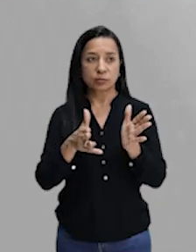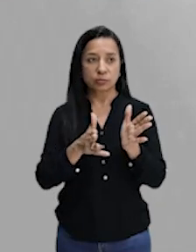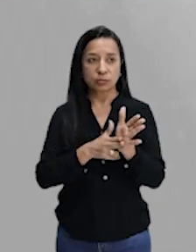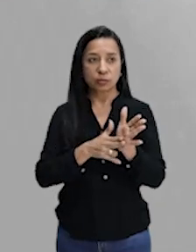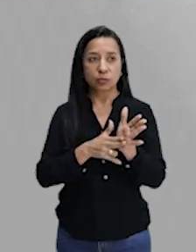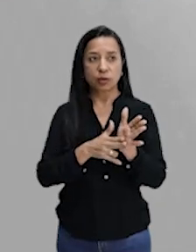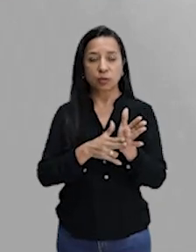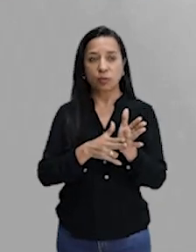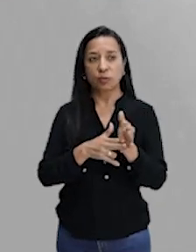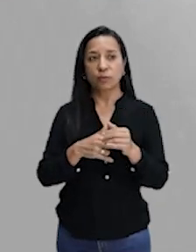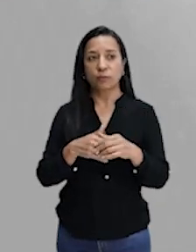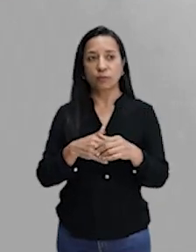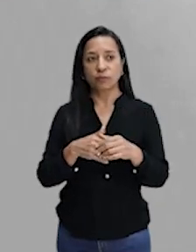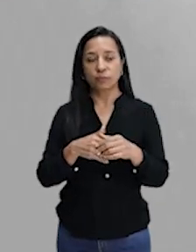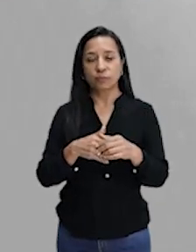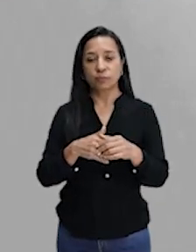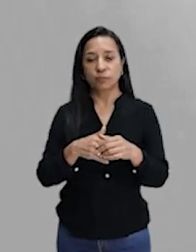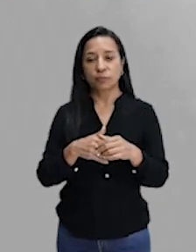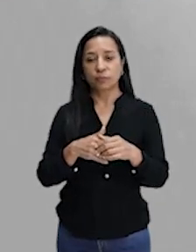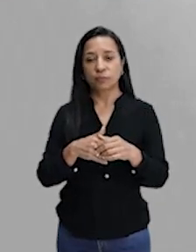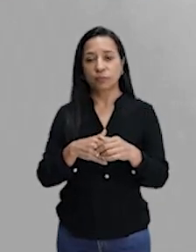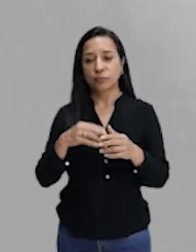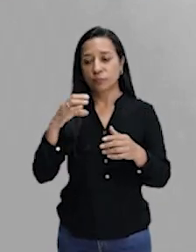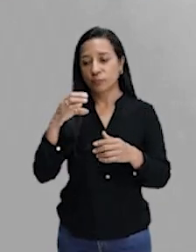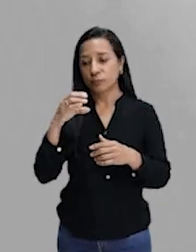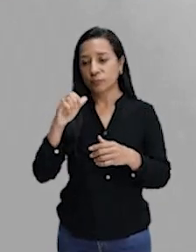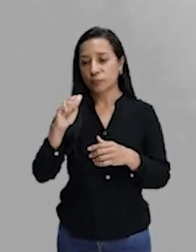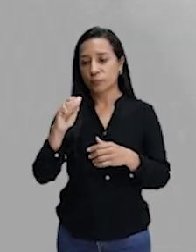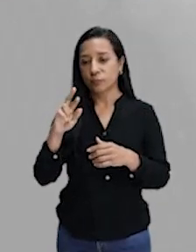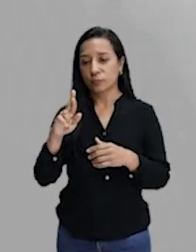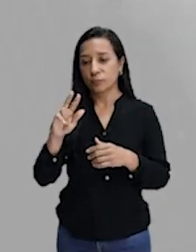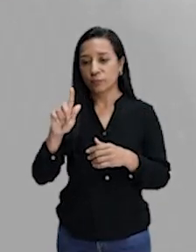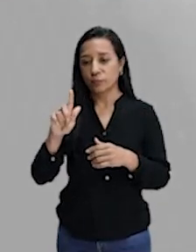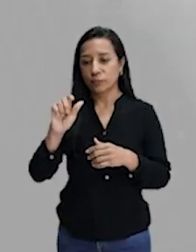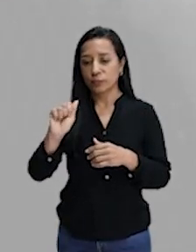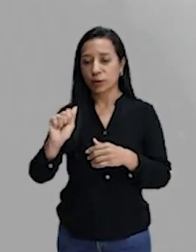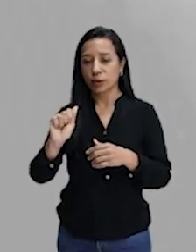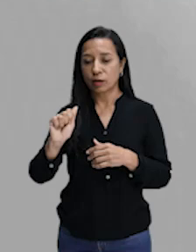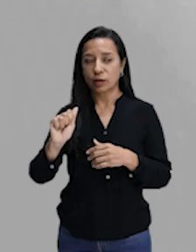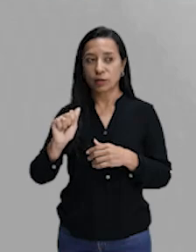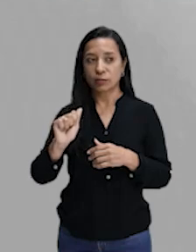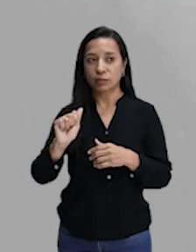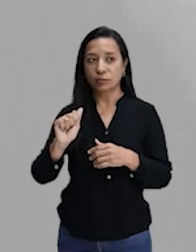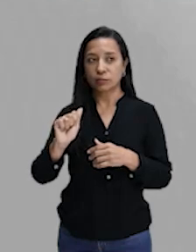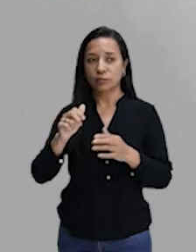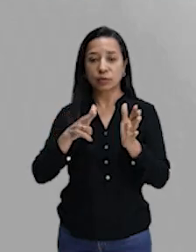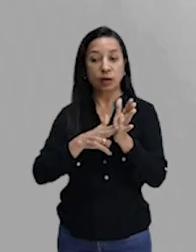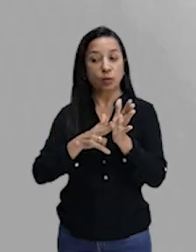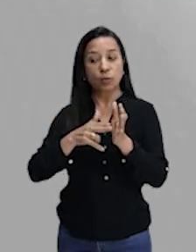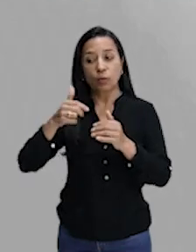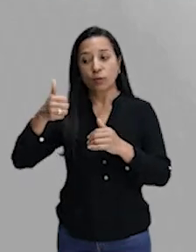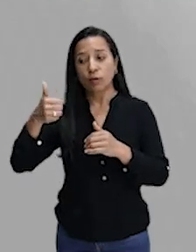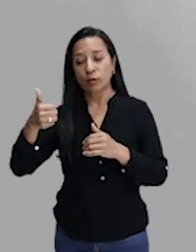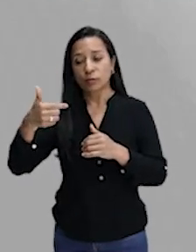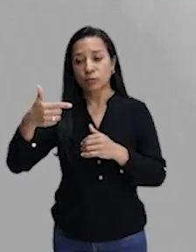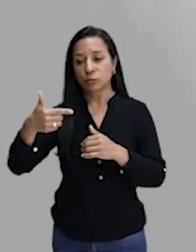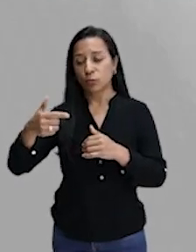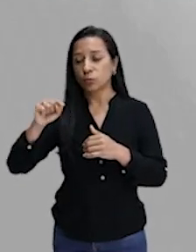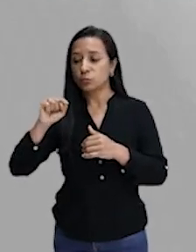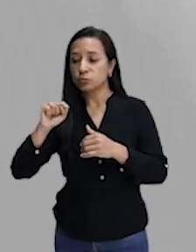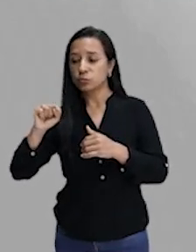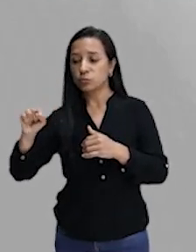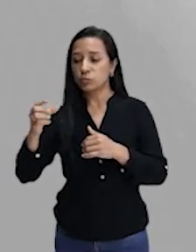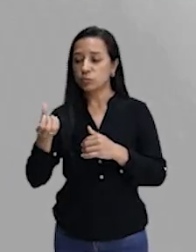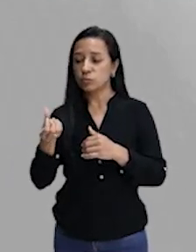a carga que é 12 sobre 60 cuidado ok cuidado